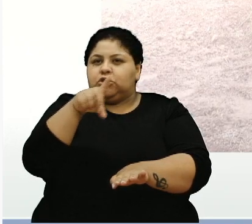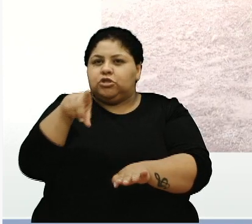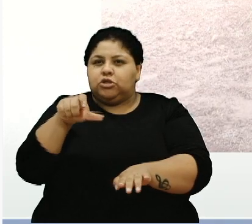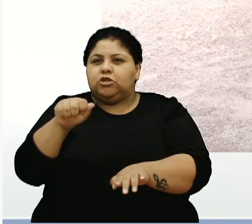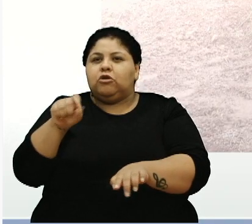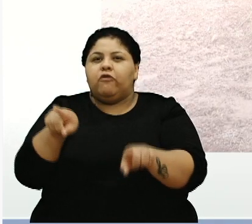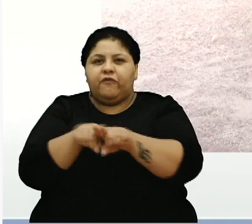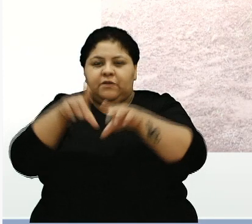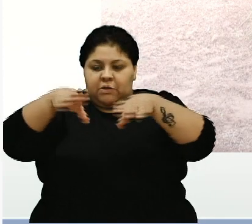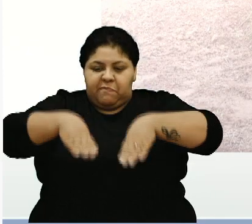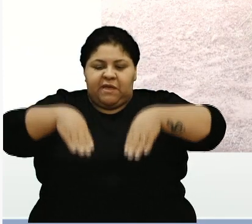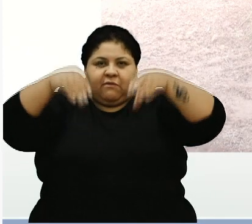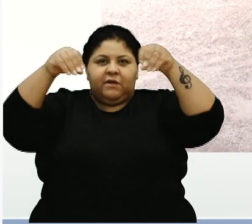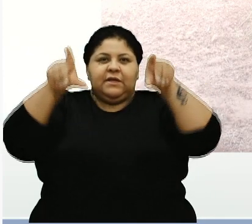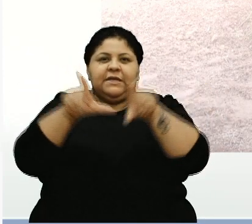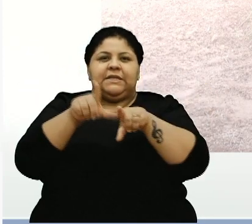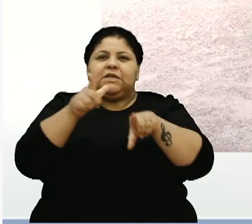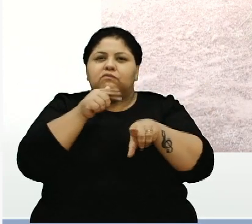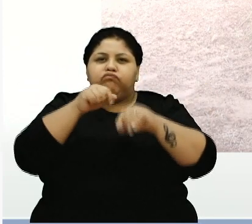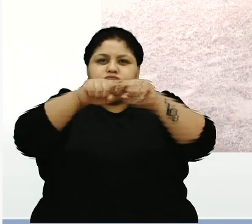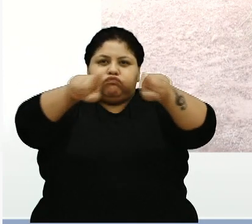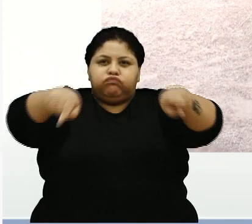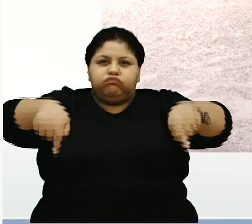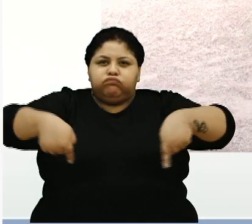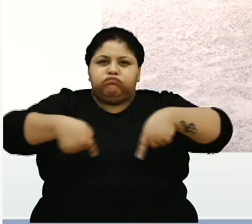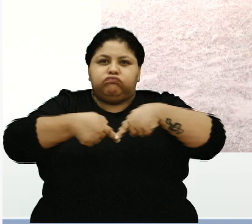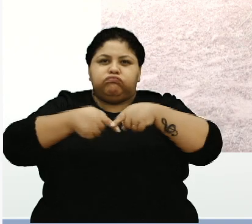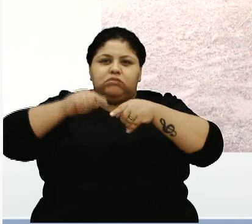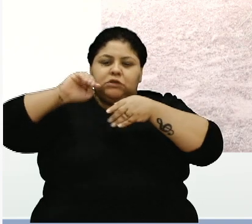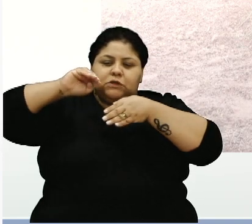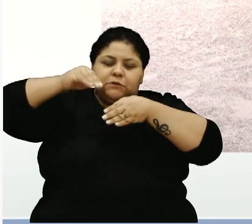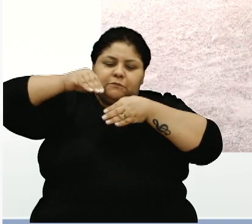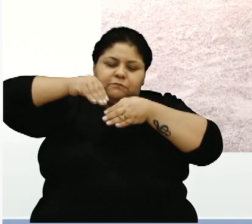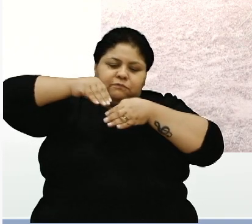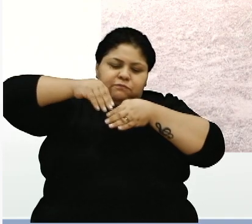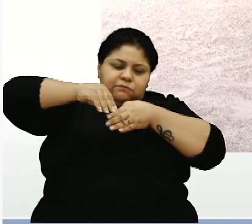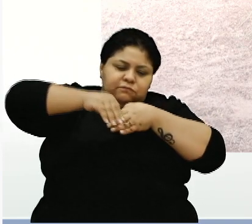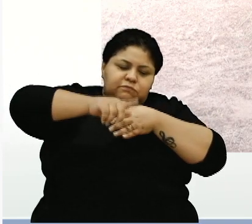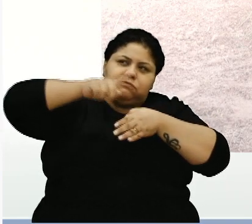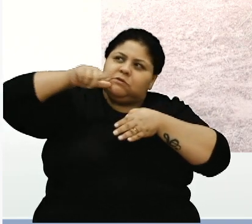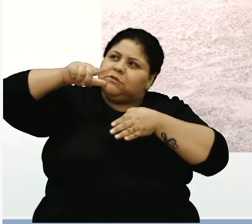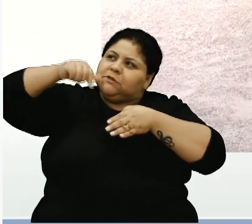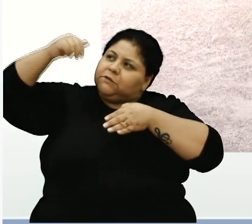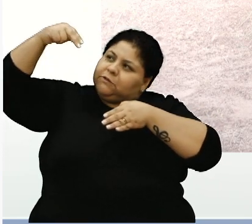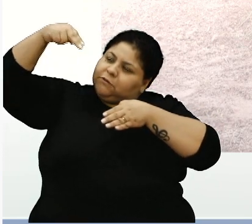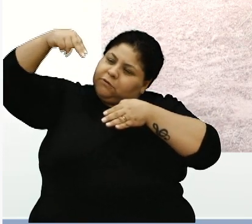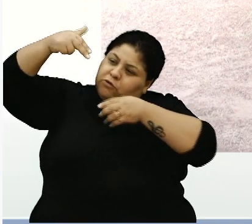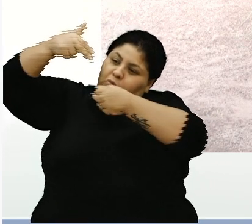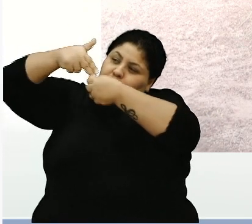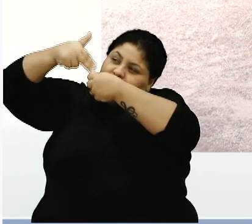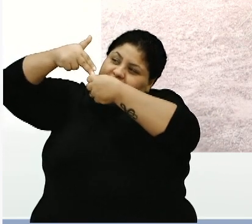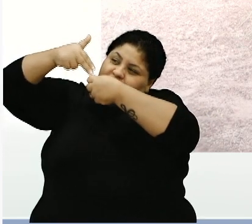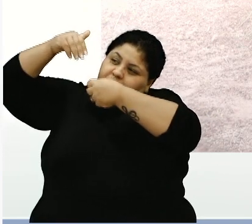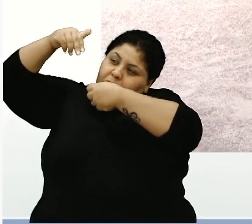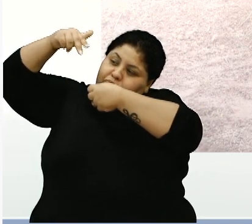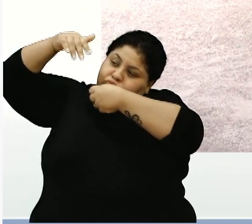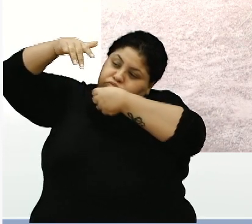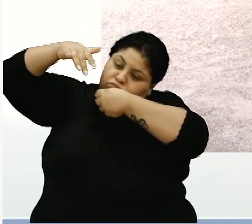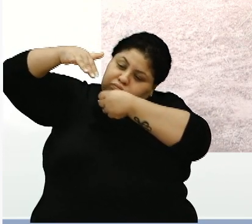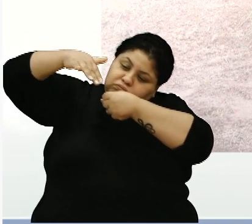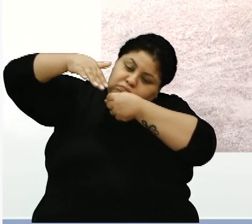um riacho ali, um arroio, que desce água desde lá de cima do posto de gasolina Camboio e